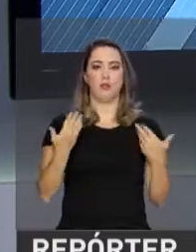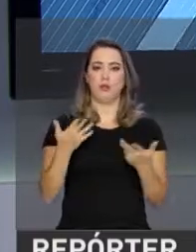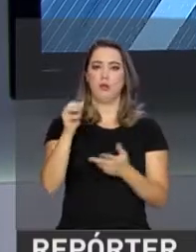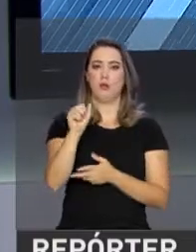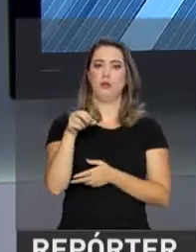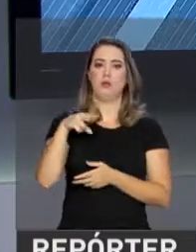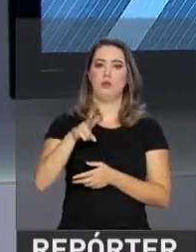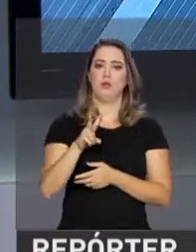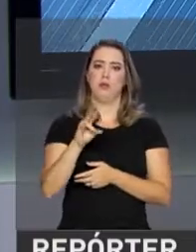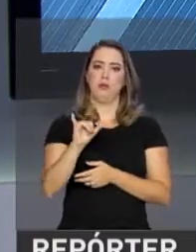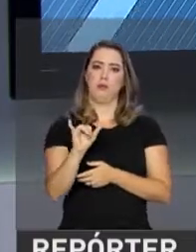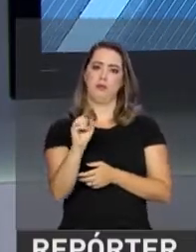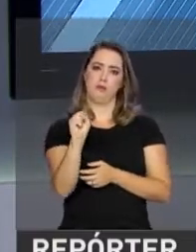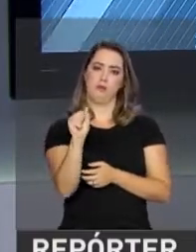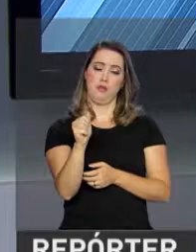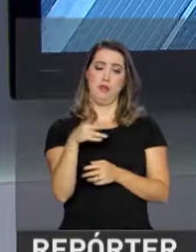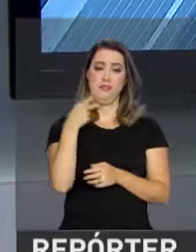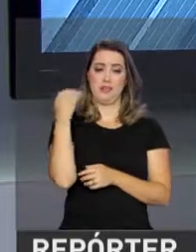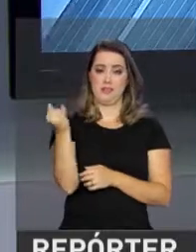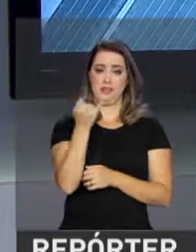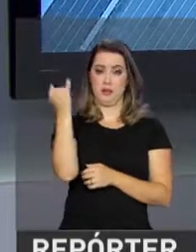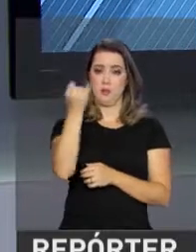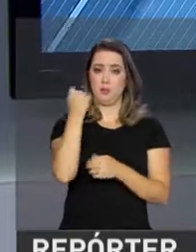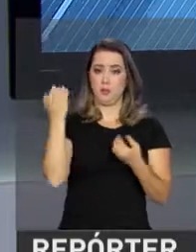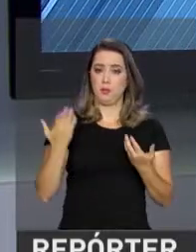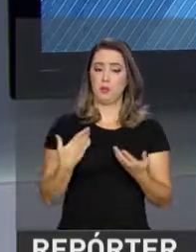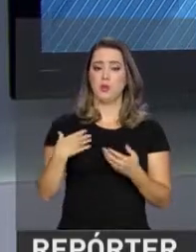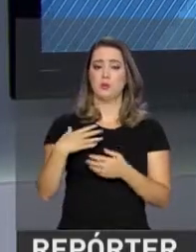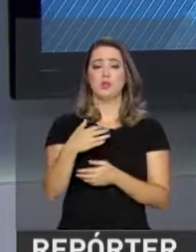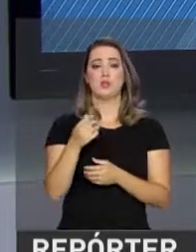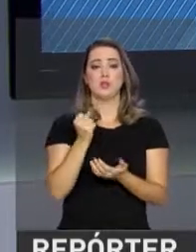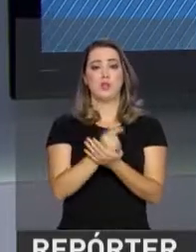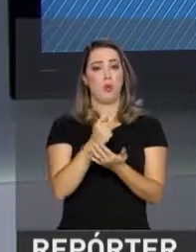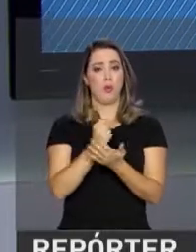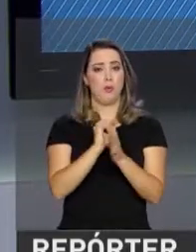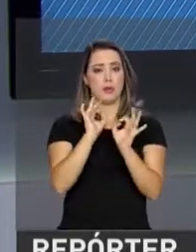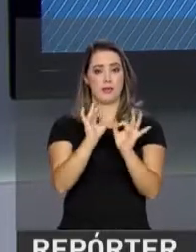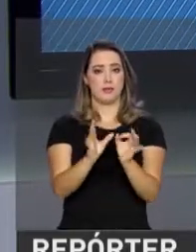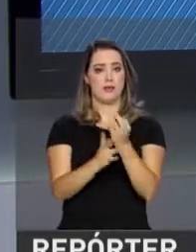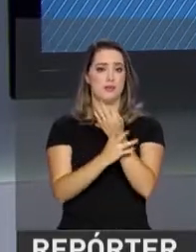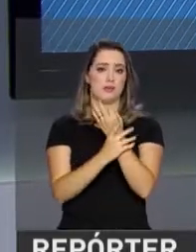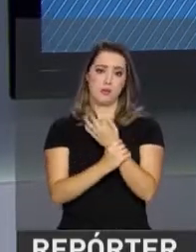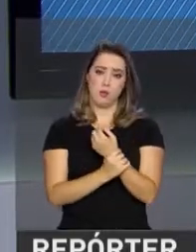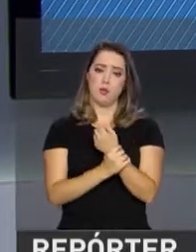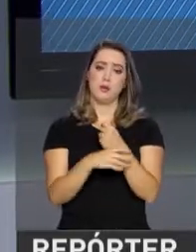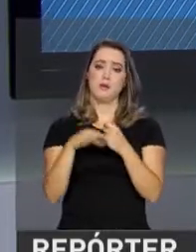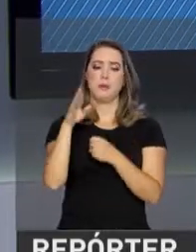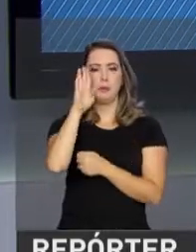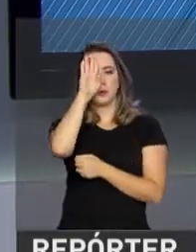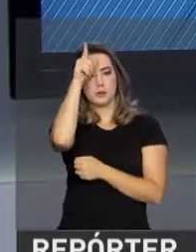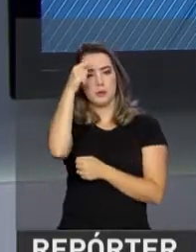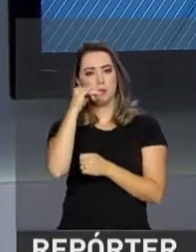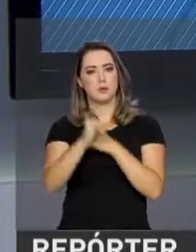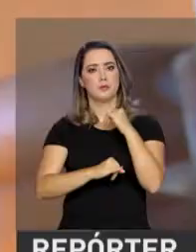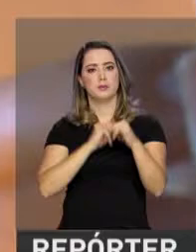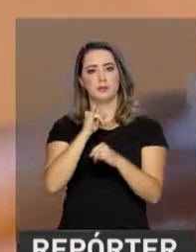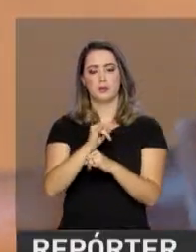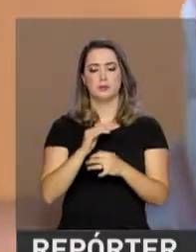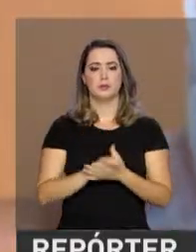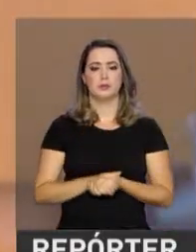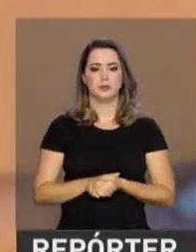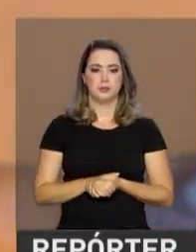da justiça destaca a necessidade do consumo seguro principalmente nos casos de compras pela internet